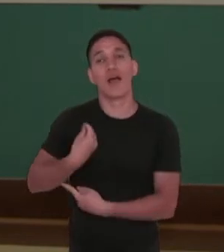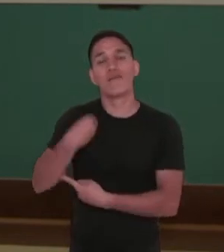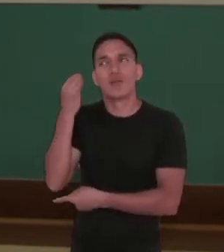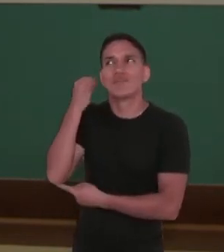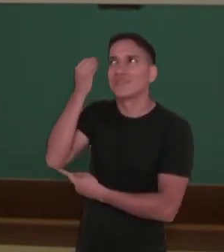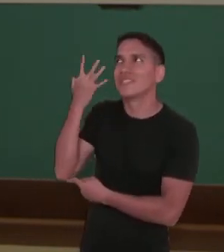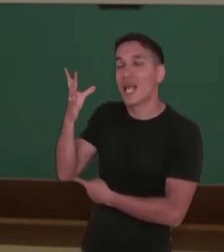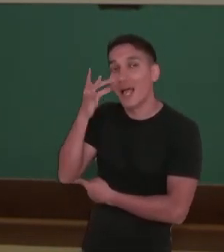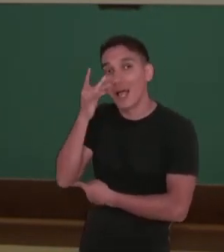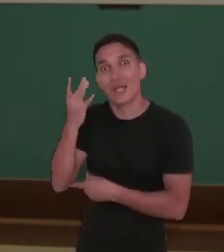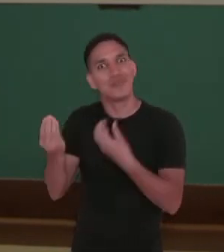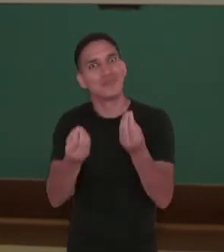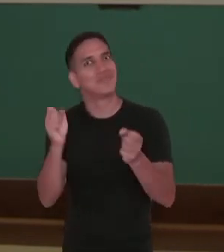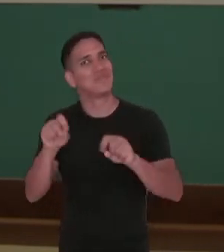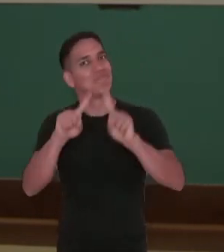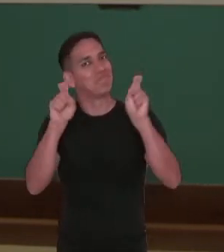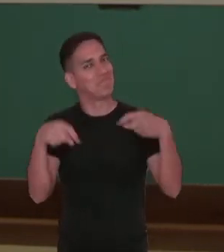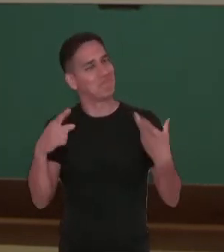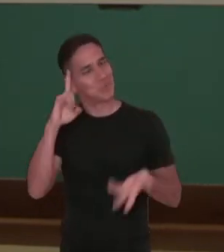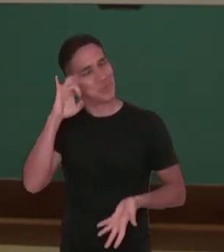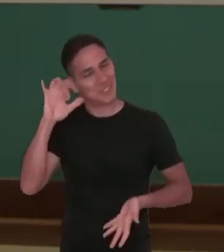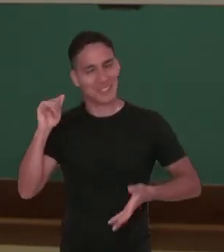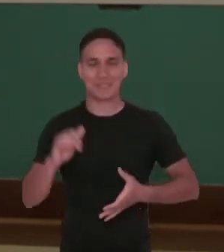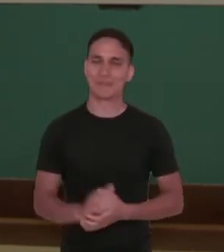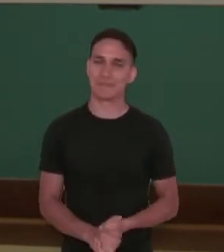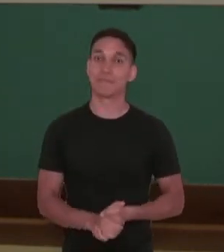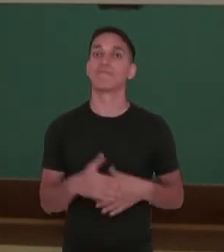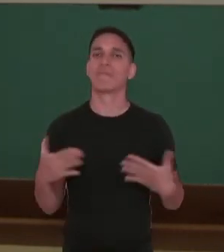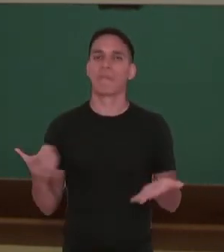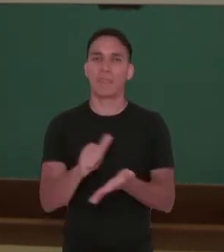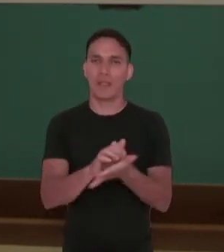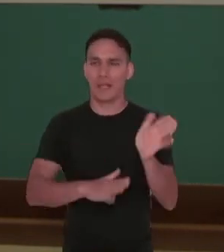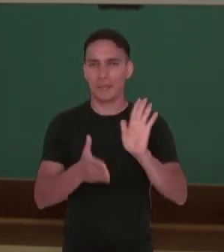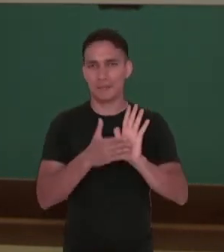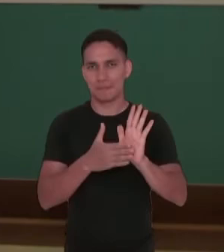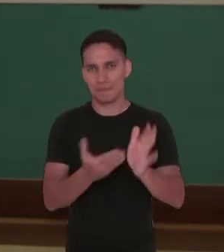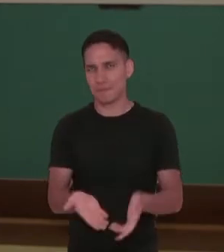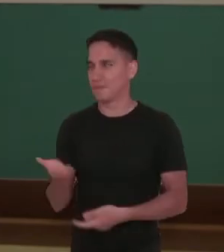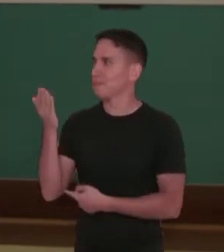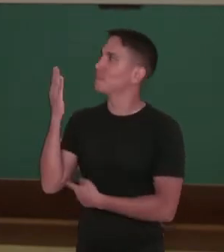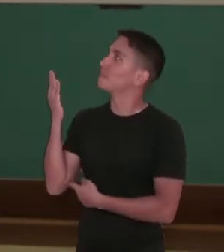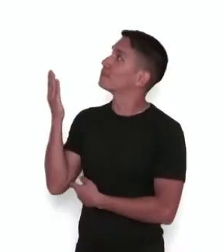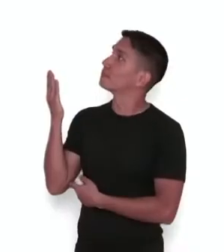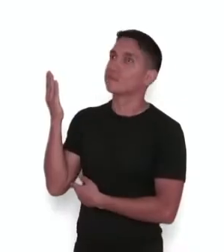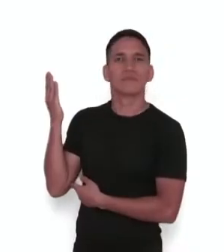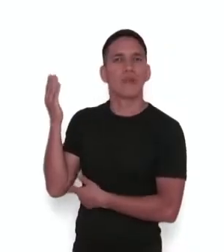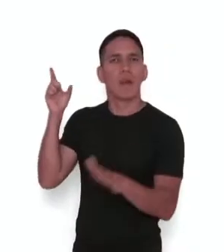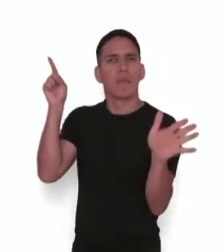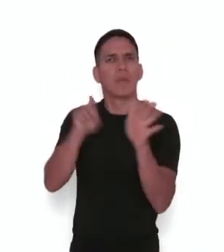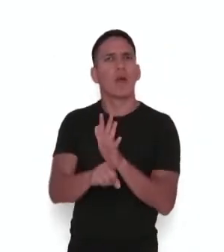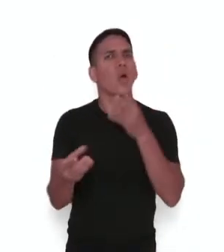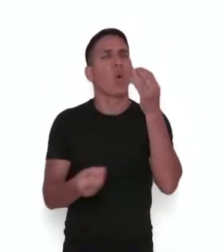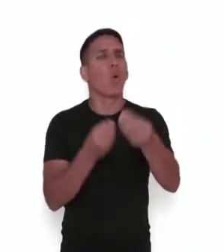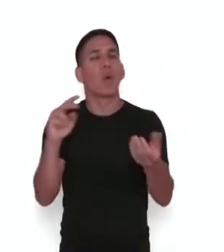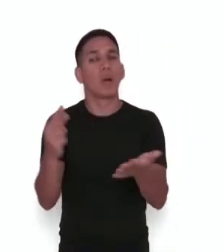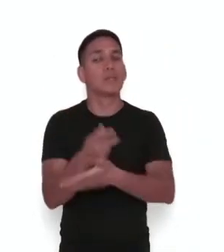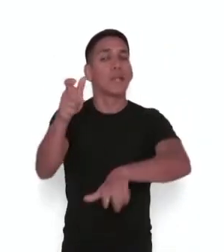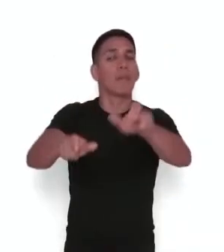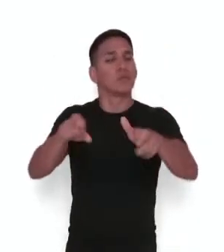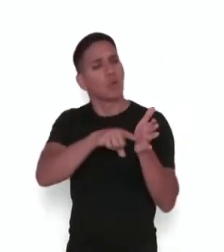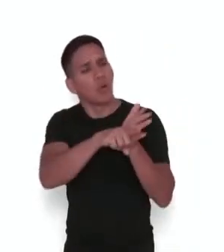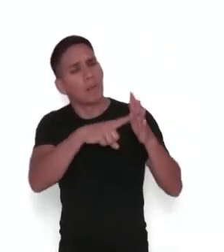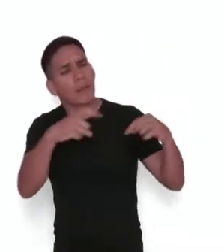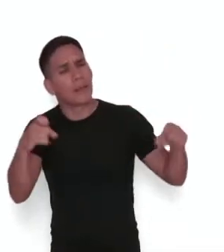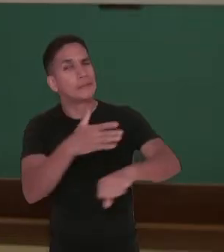experiência pessoalmente. Quem sabe um dia, não é mesmo? Vamos então a uma primeira atividade. Como eram vistos os alquimistas na